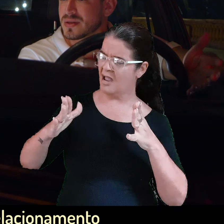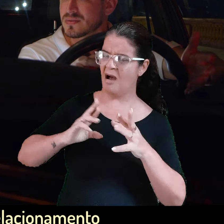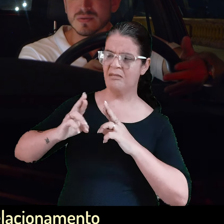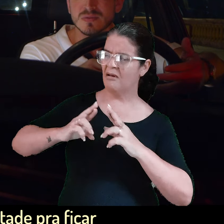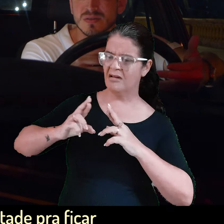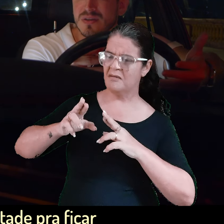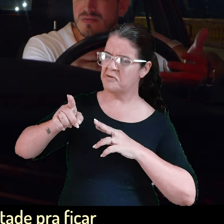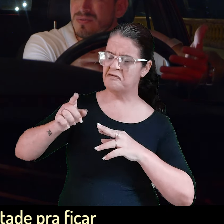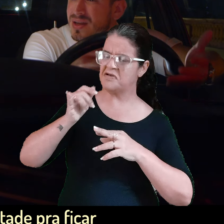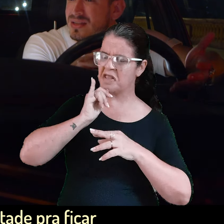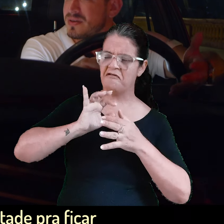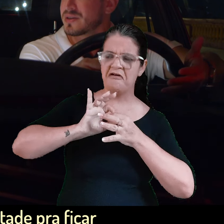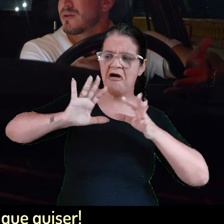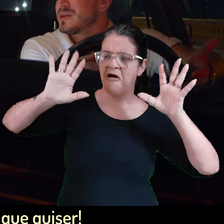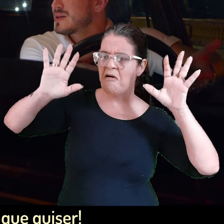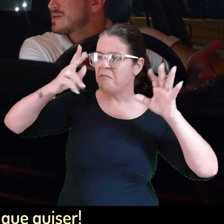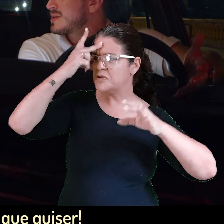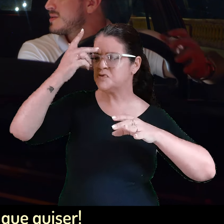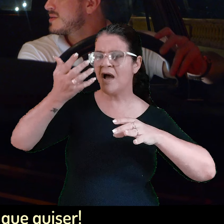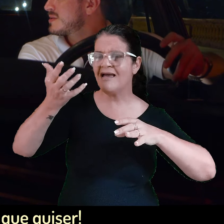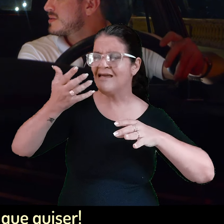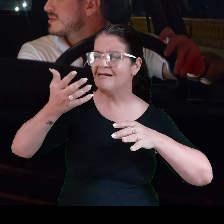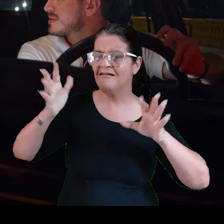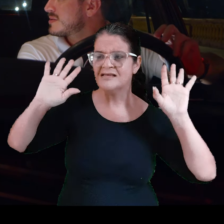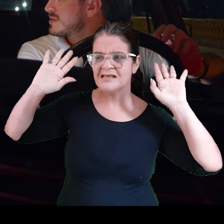relacionamento e você fica à vontade pra ficar com mina que quiser.